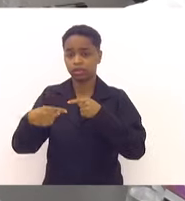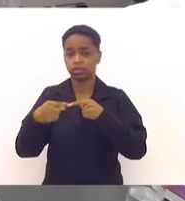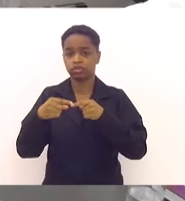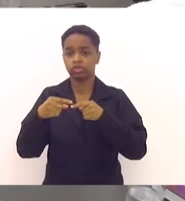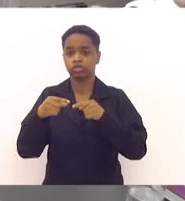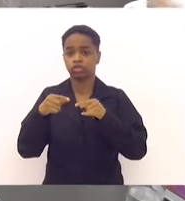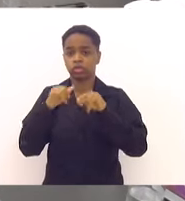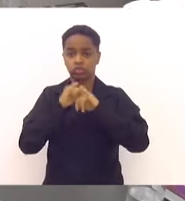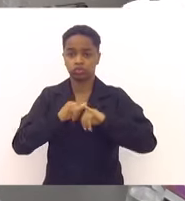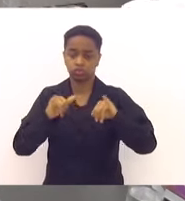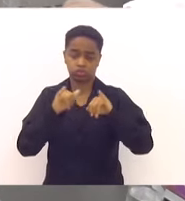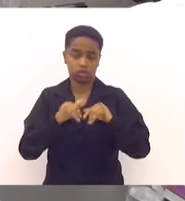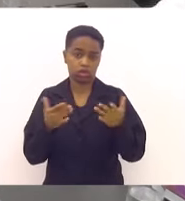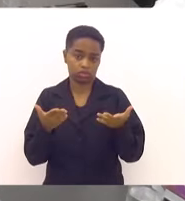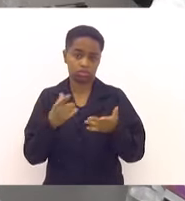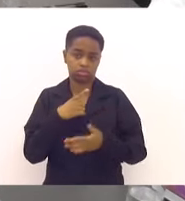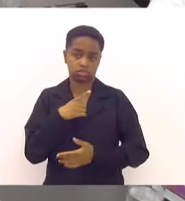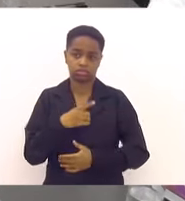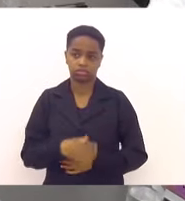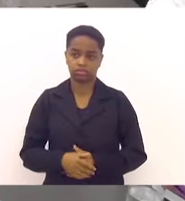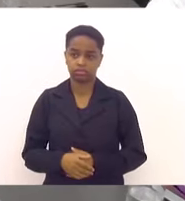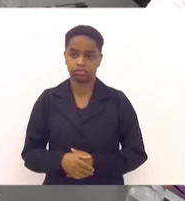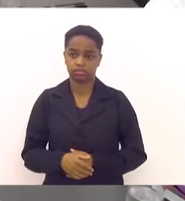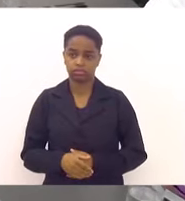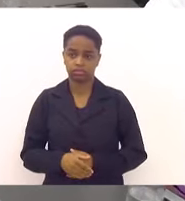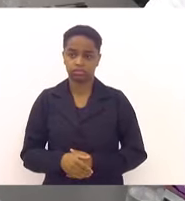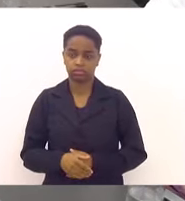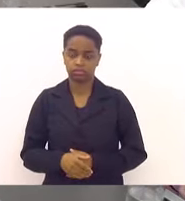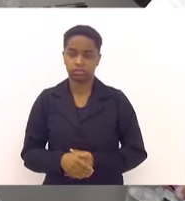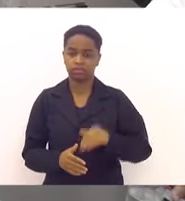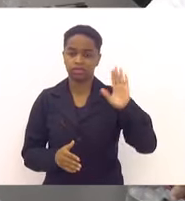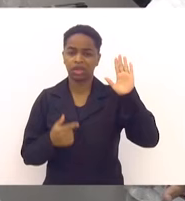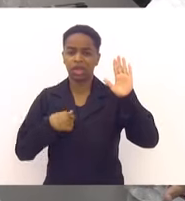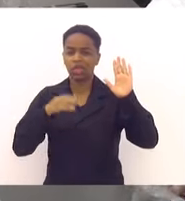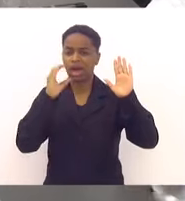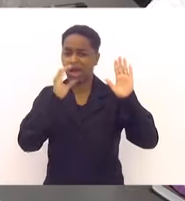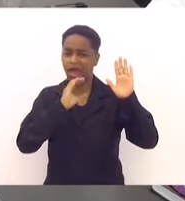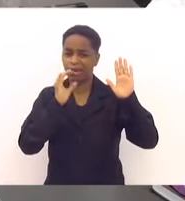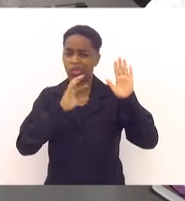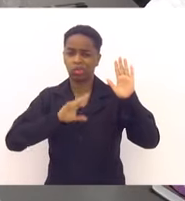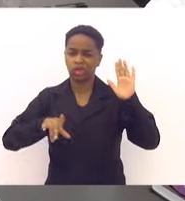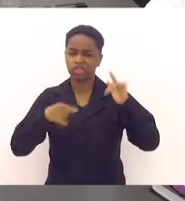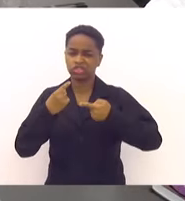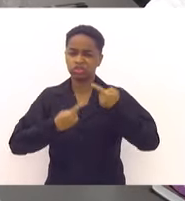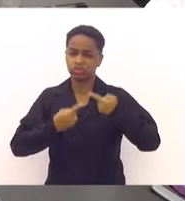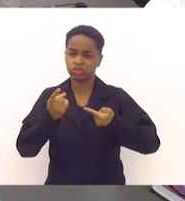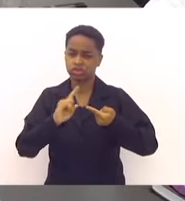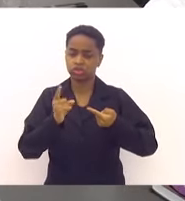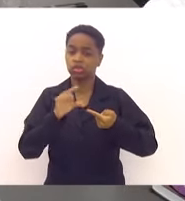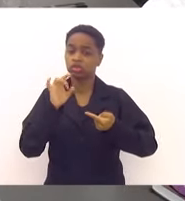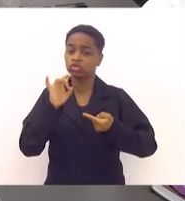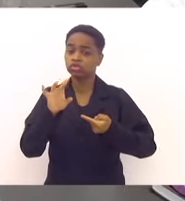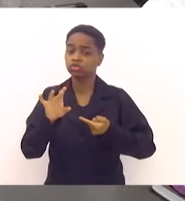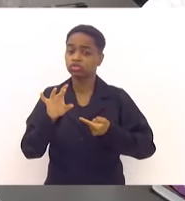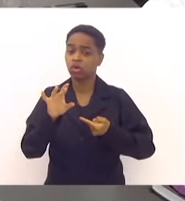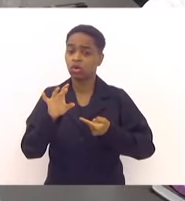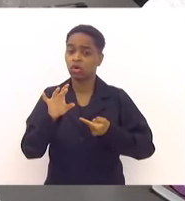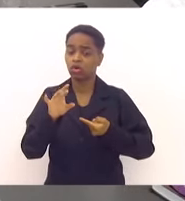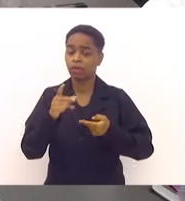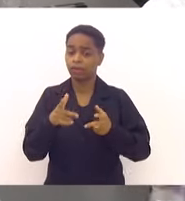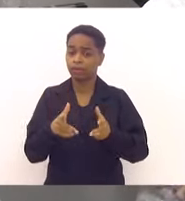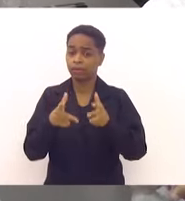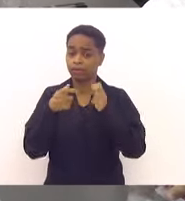Nacional. Não. Para discutir, deputada Célia. É muito rapidamente, não é nem para discutir, é só uma observação na emenda,